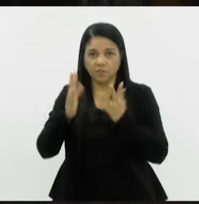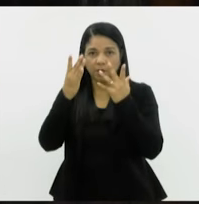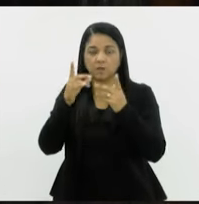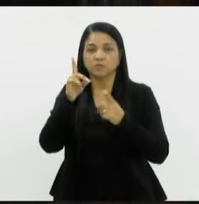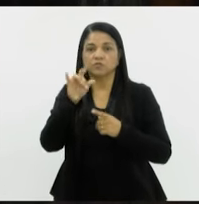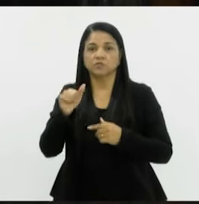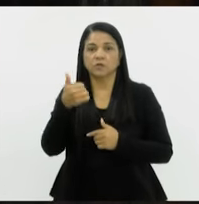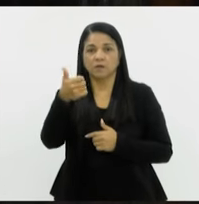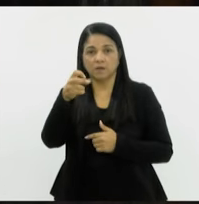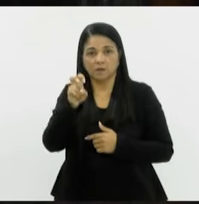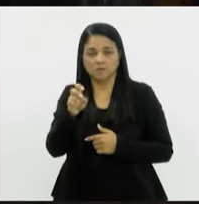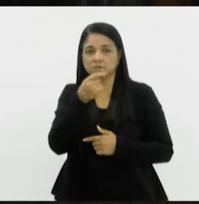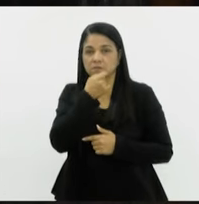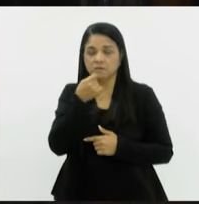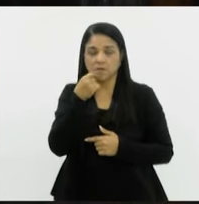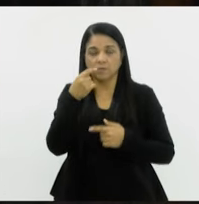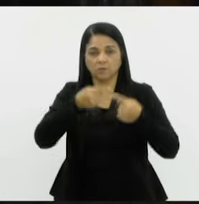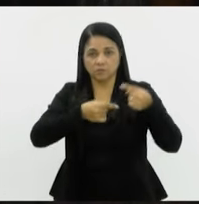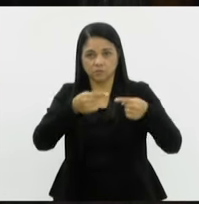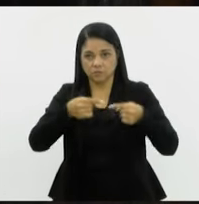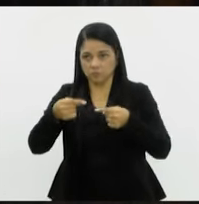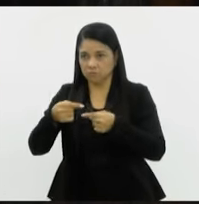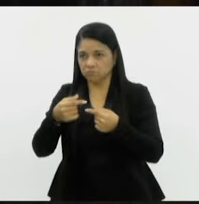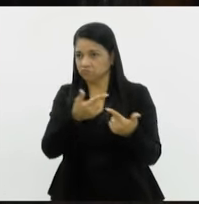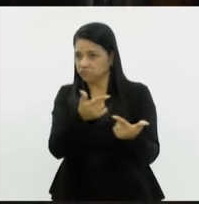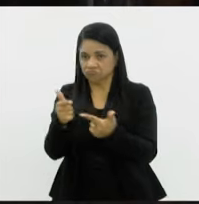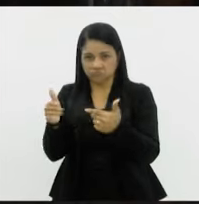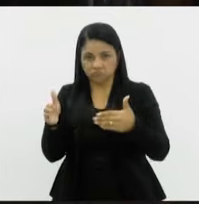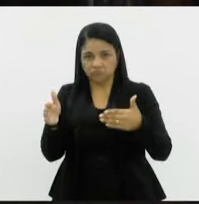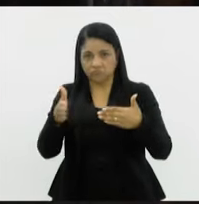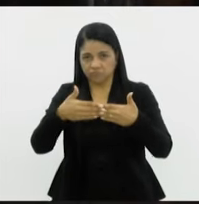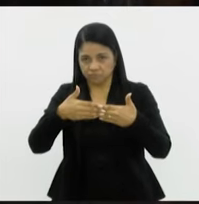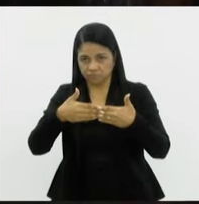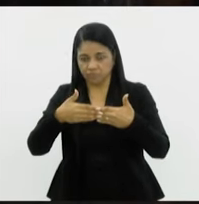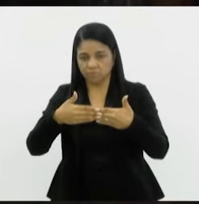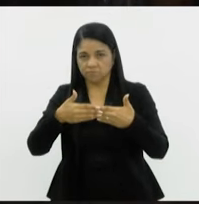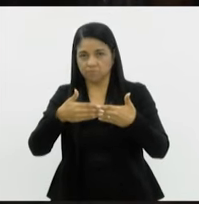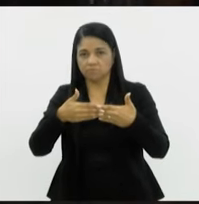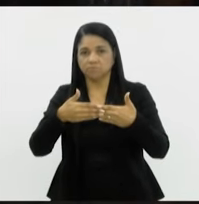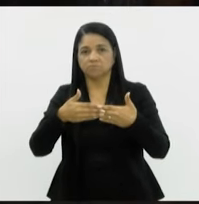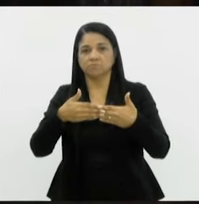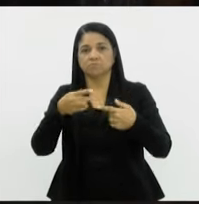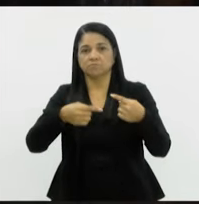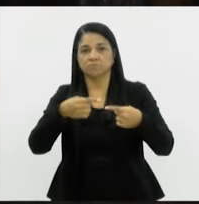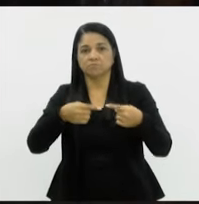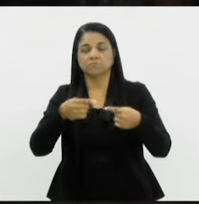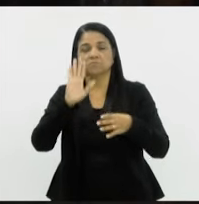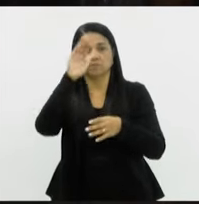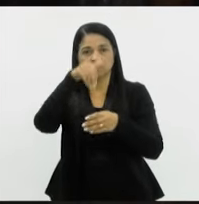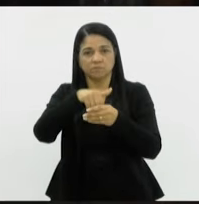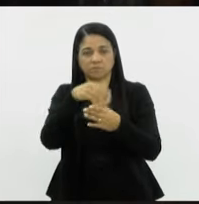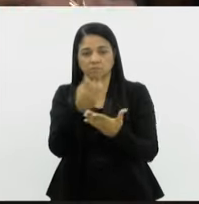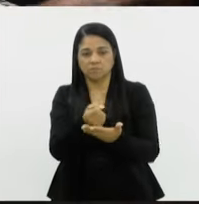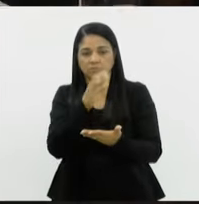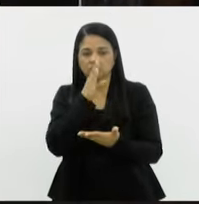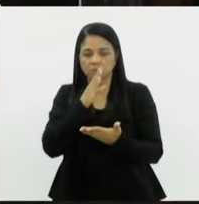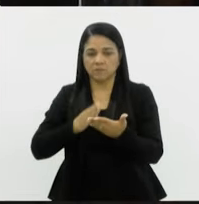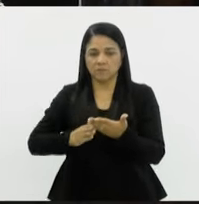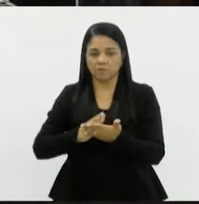anualmente dia 15 de setembro. Em discussão. Não havendo quem queira discutir, encerrada a discussão, em votação. Os senhores que aprovam, vão como